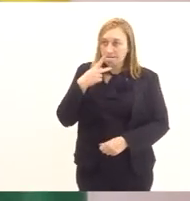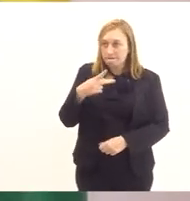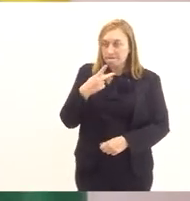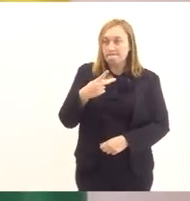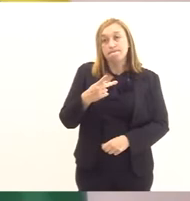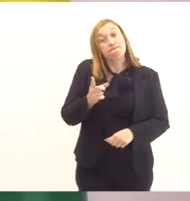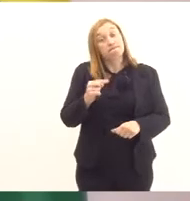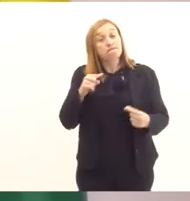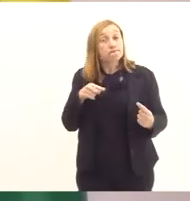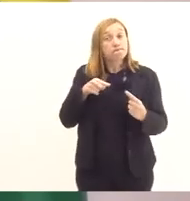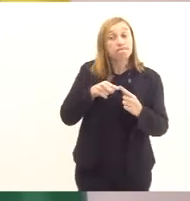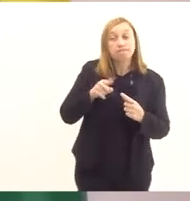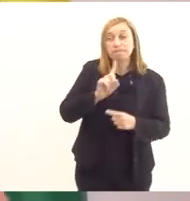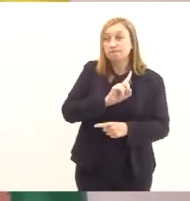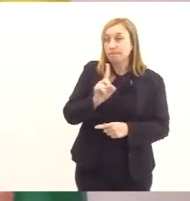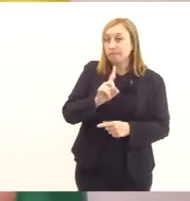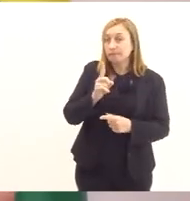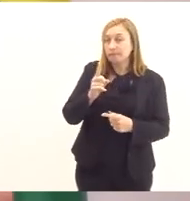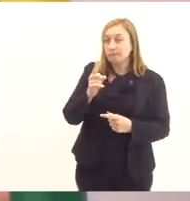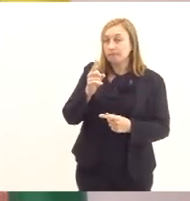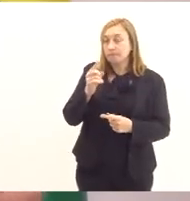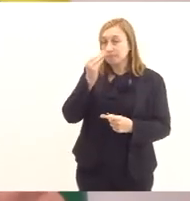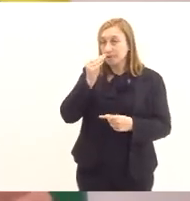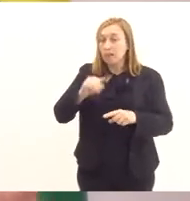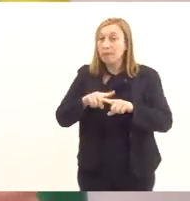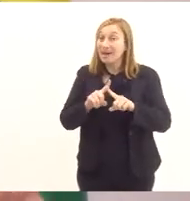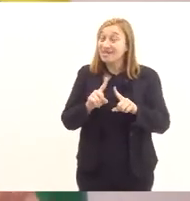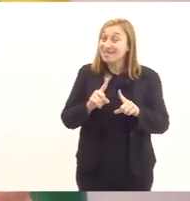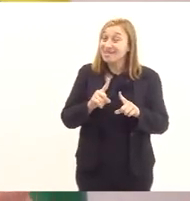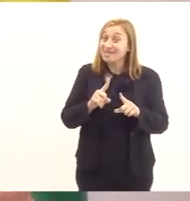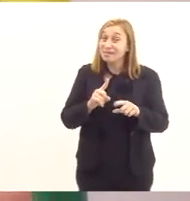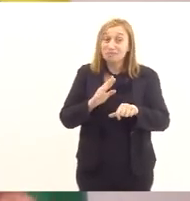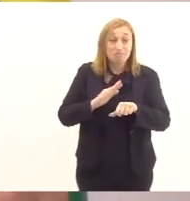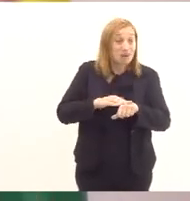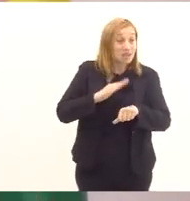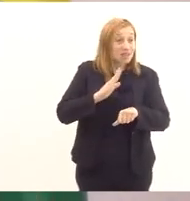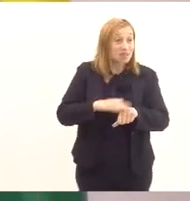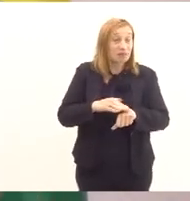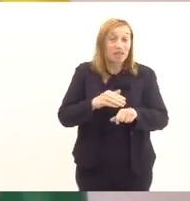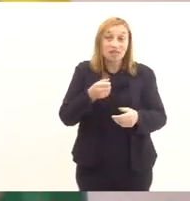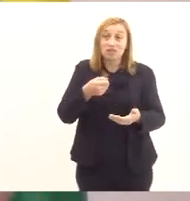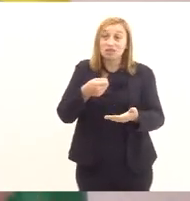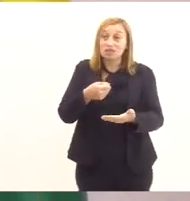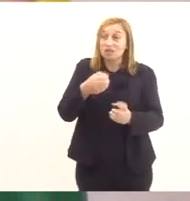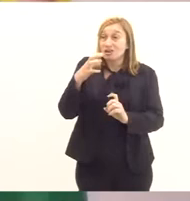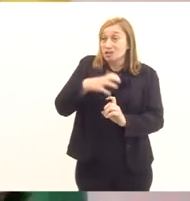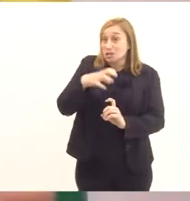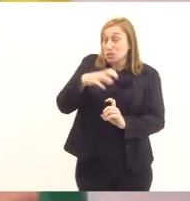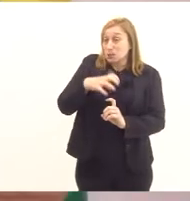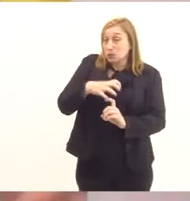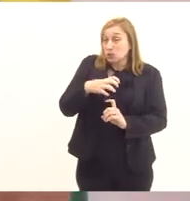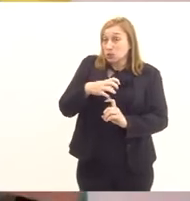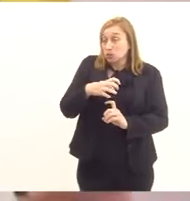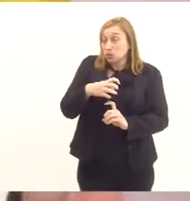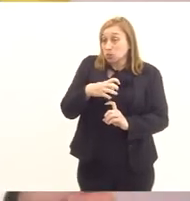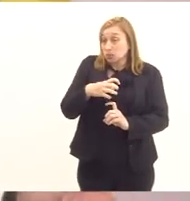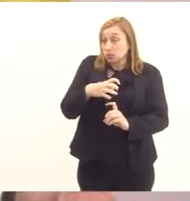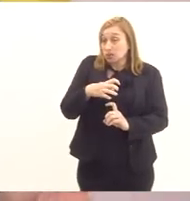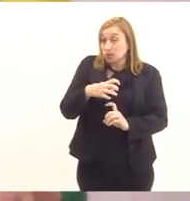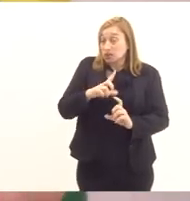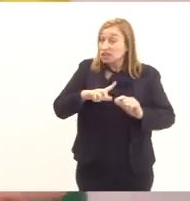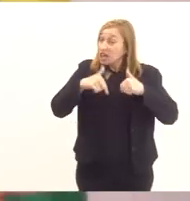olhar objetivo nosso não é politizar mas a gente está cada vez mais nos obrigando a endurecer as